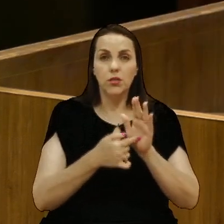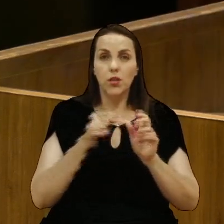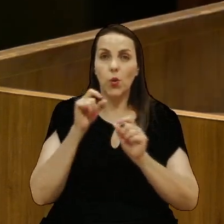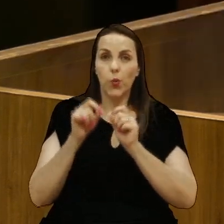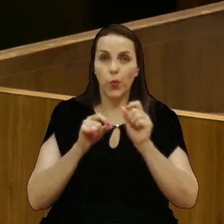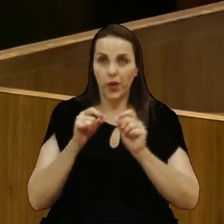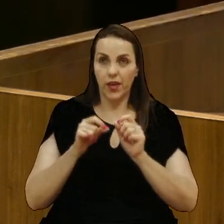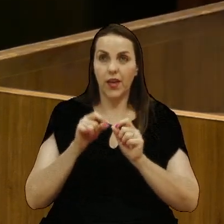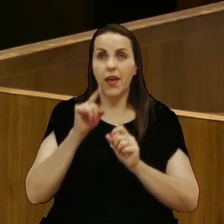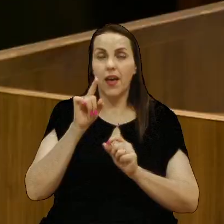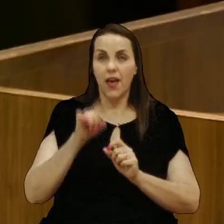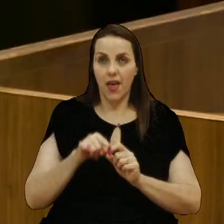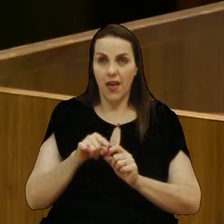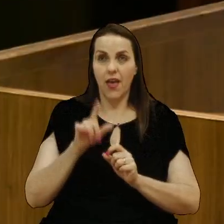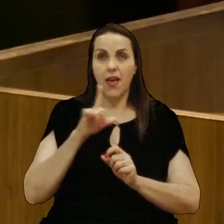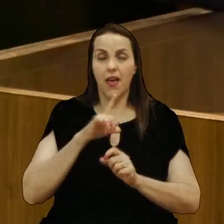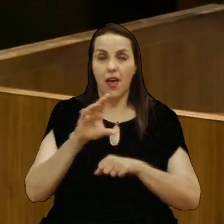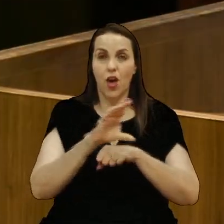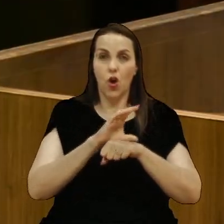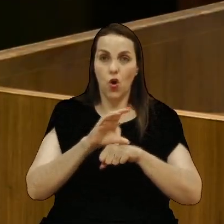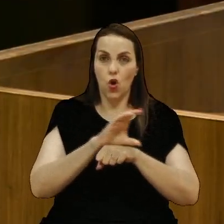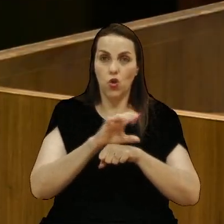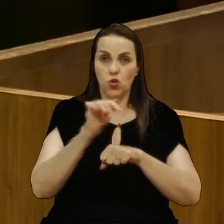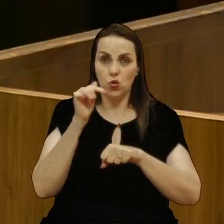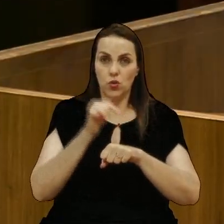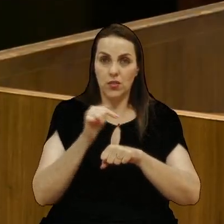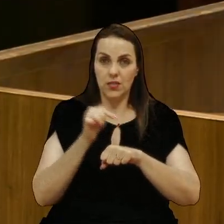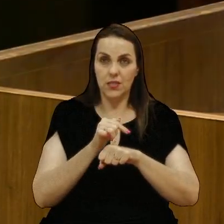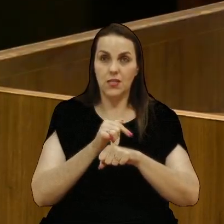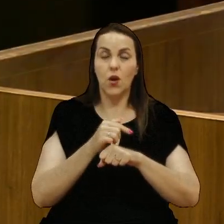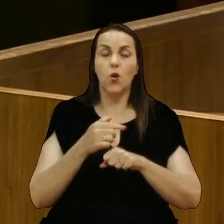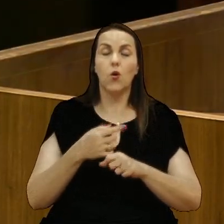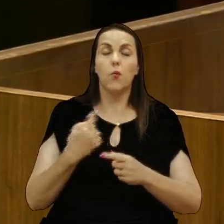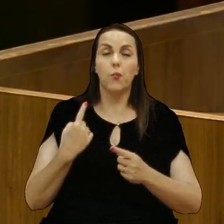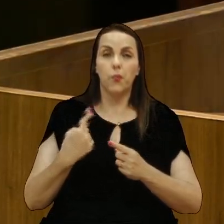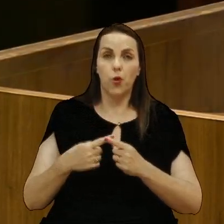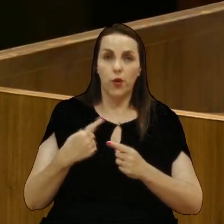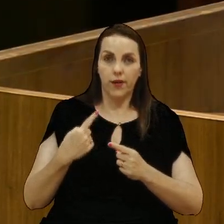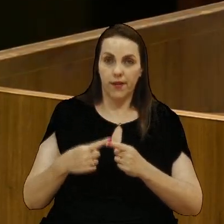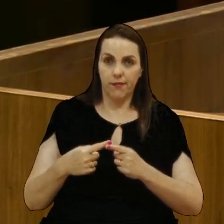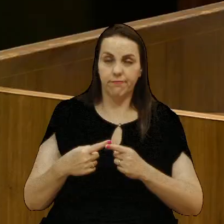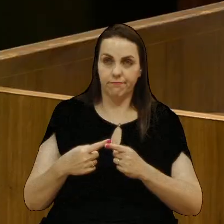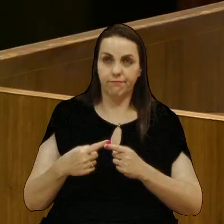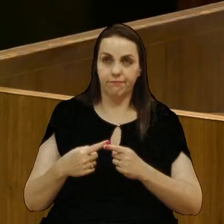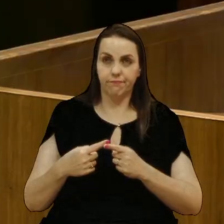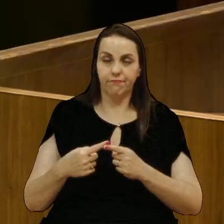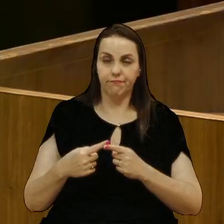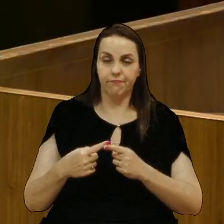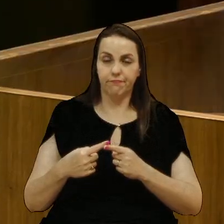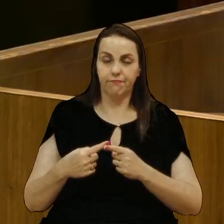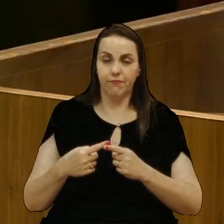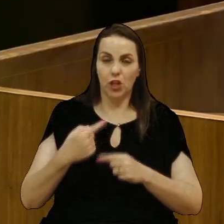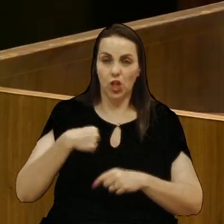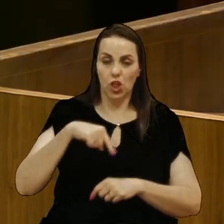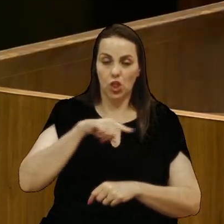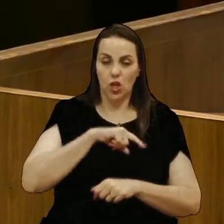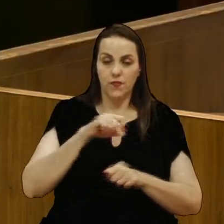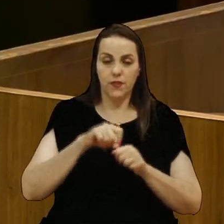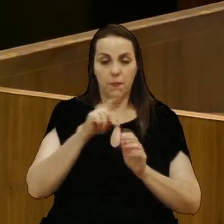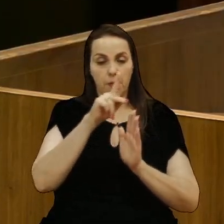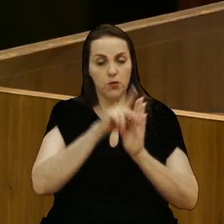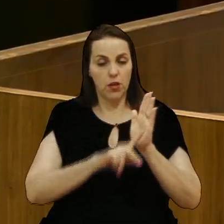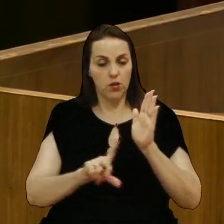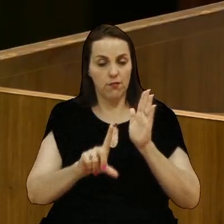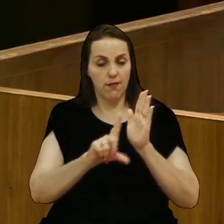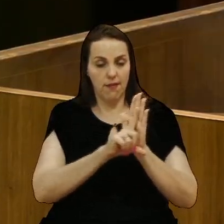Vício de constitucionalidade, até porque, se nós fizermos qualquer projeto de lei aqui